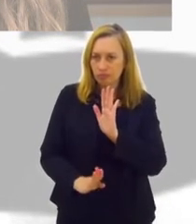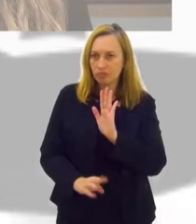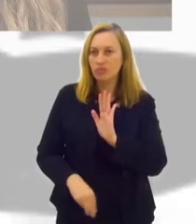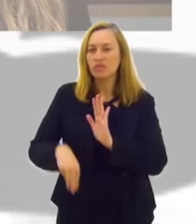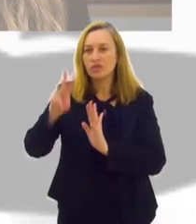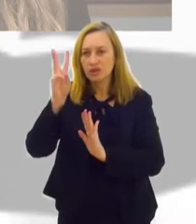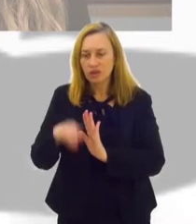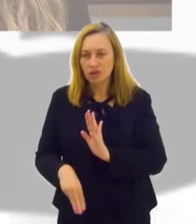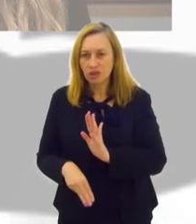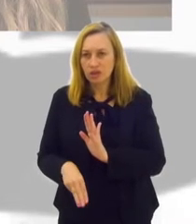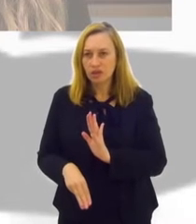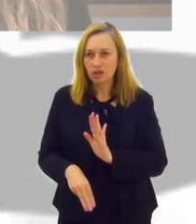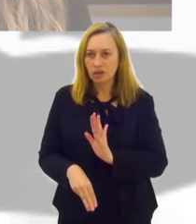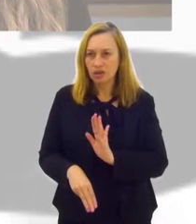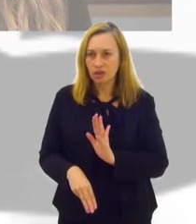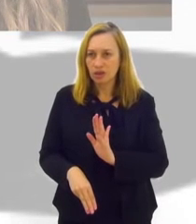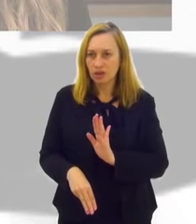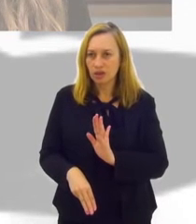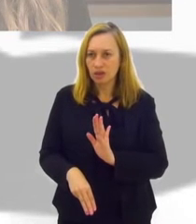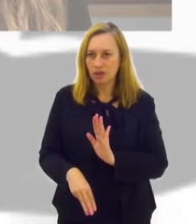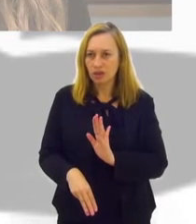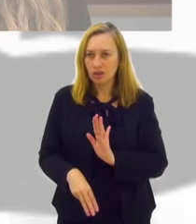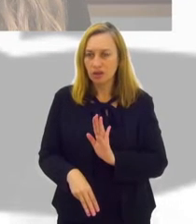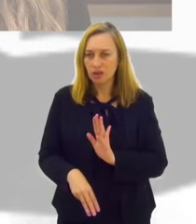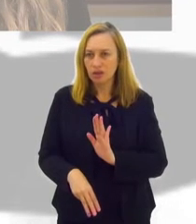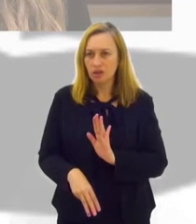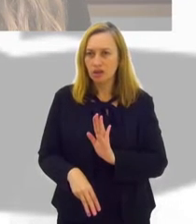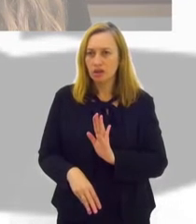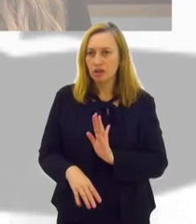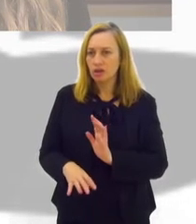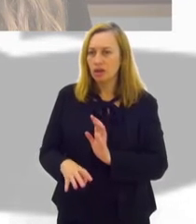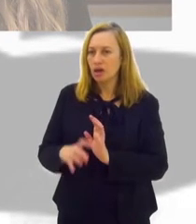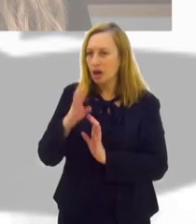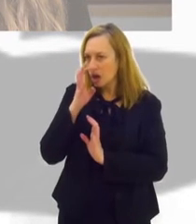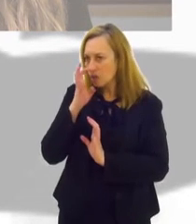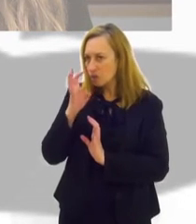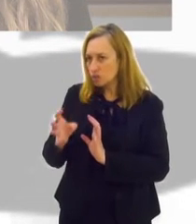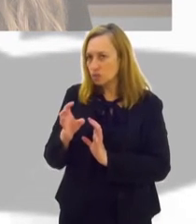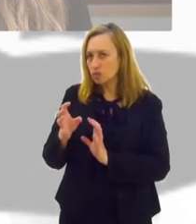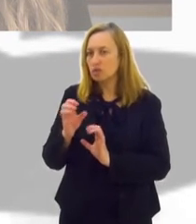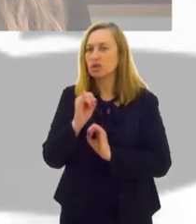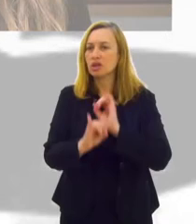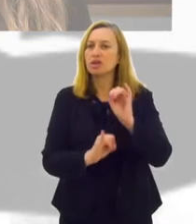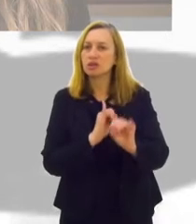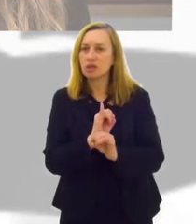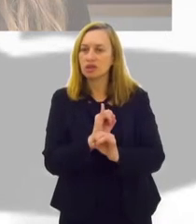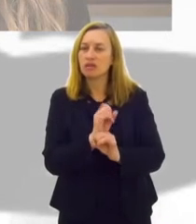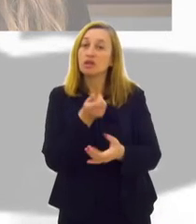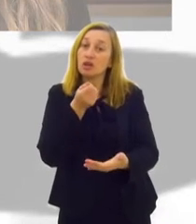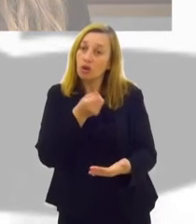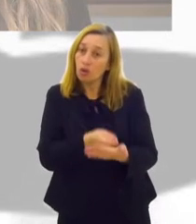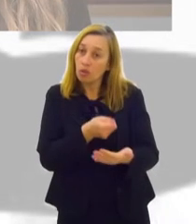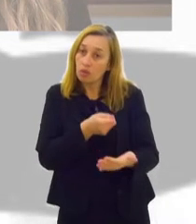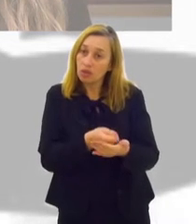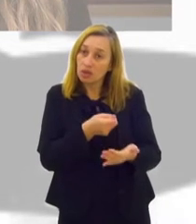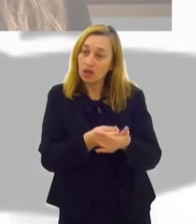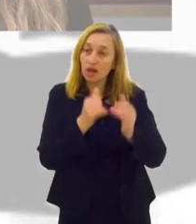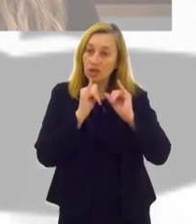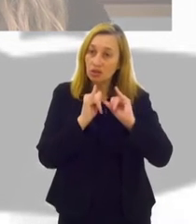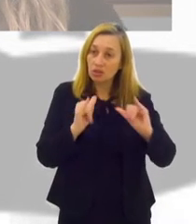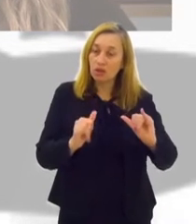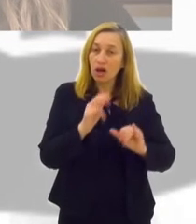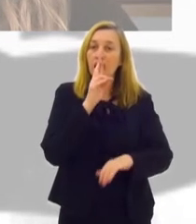né, que aquele que foi o ofensor, publicou a informação indevida na internet, vai ser